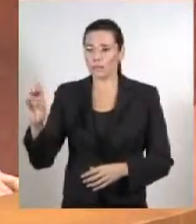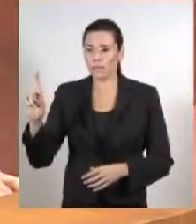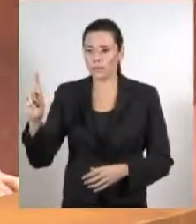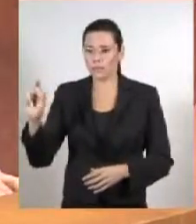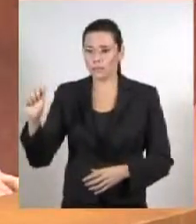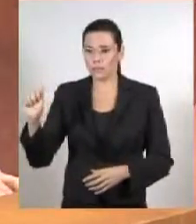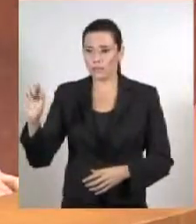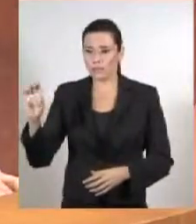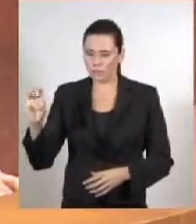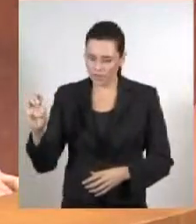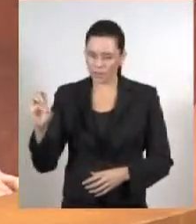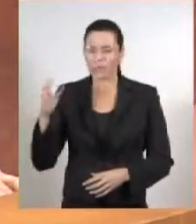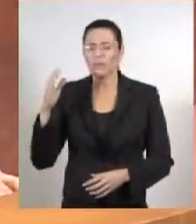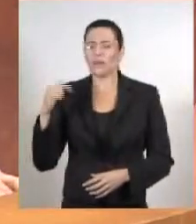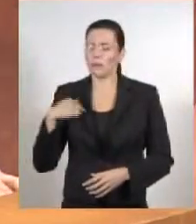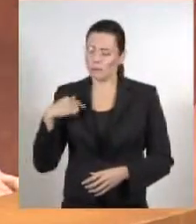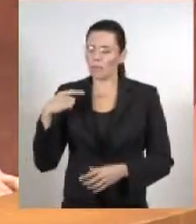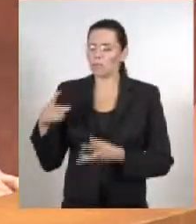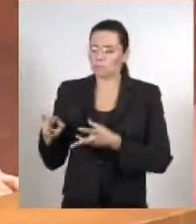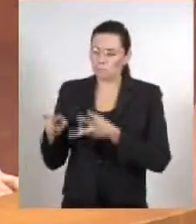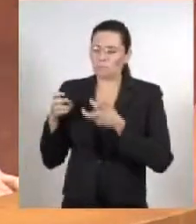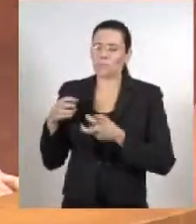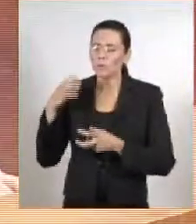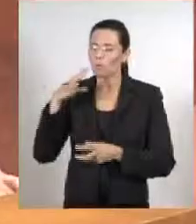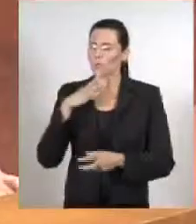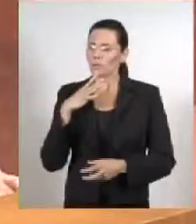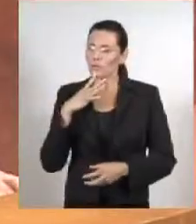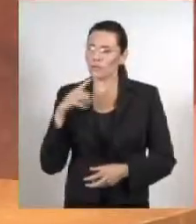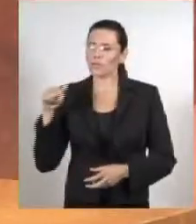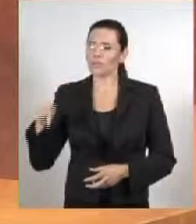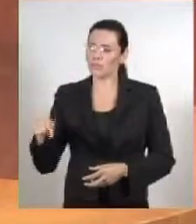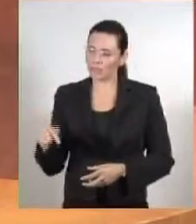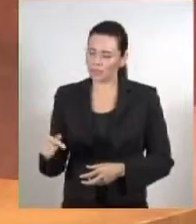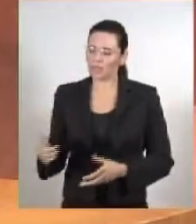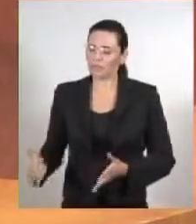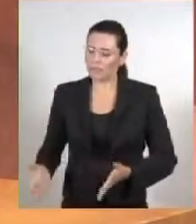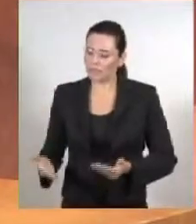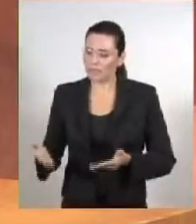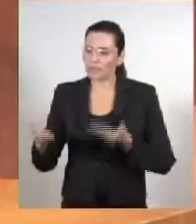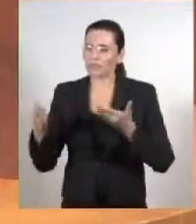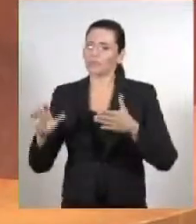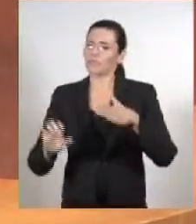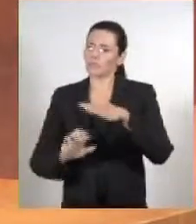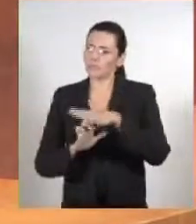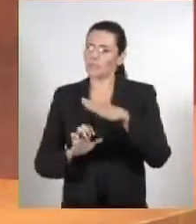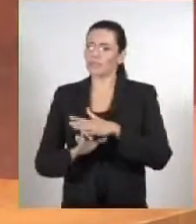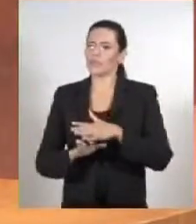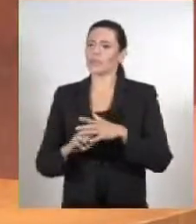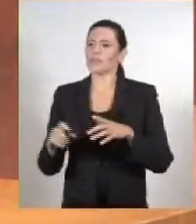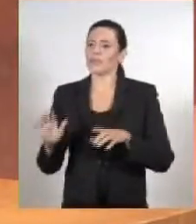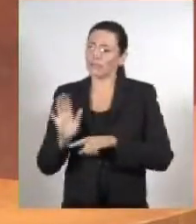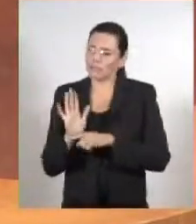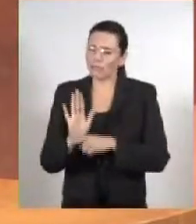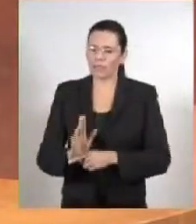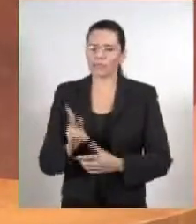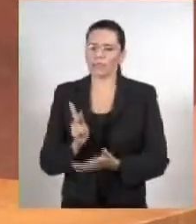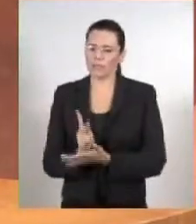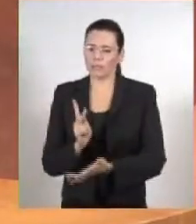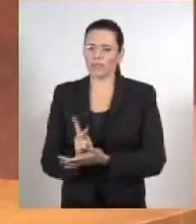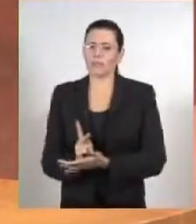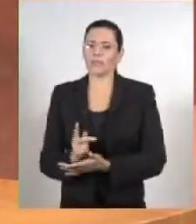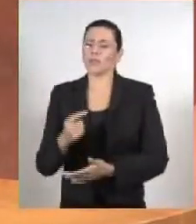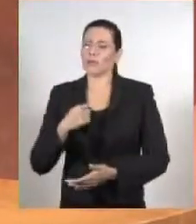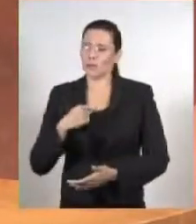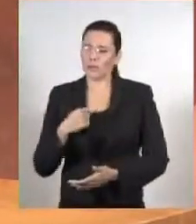Estado do Maranhão, de fortalecimento às iniciativas empresariais. E nós, neste momento, senhor presidente, nós tivemos a oportunidade